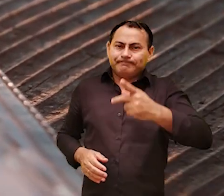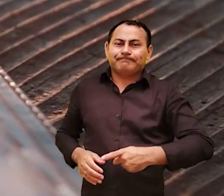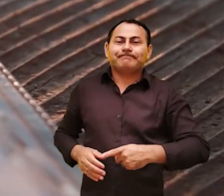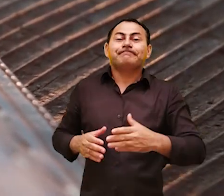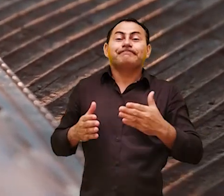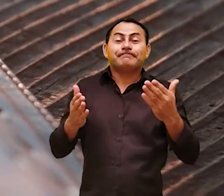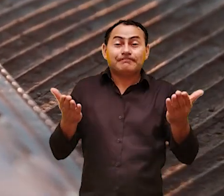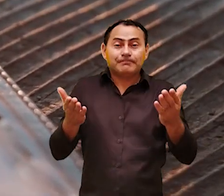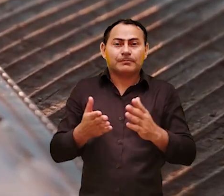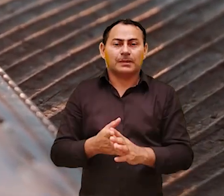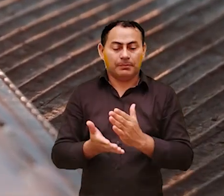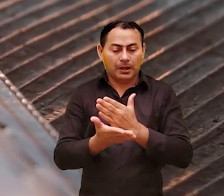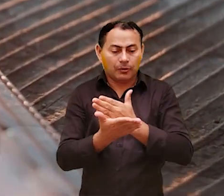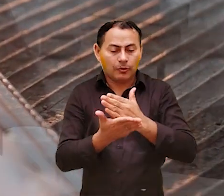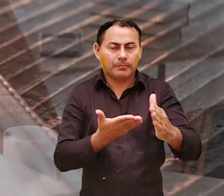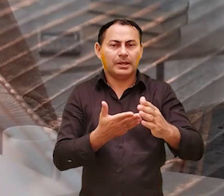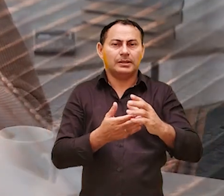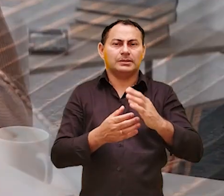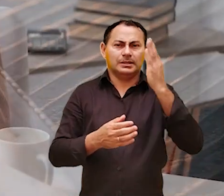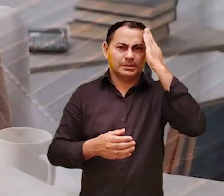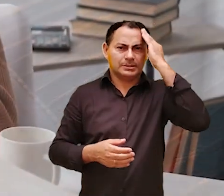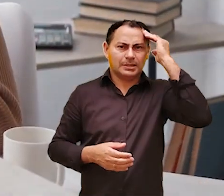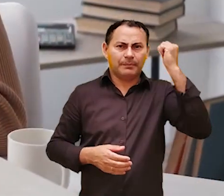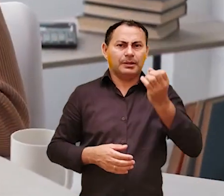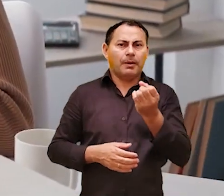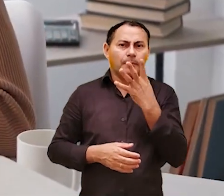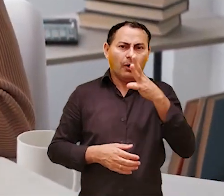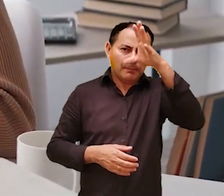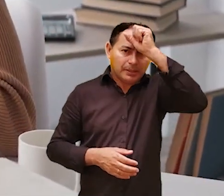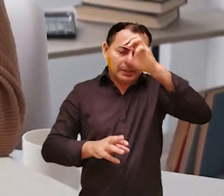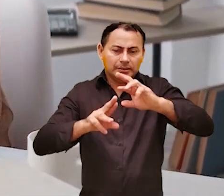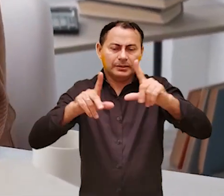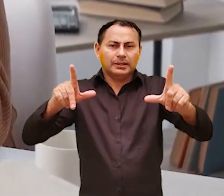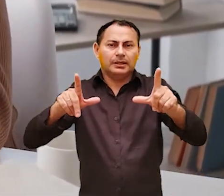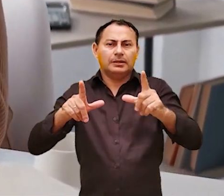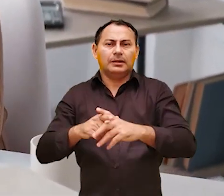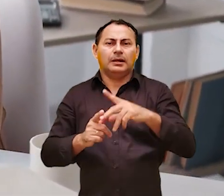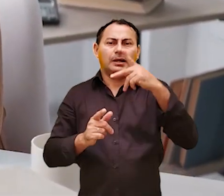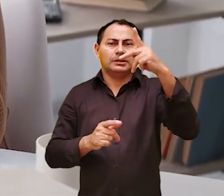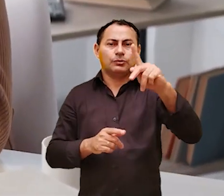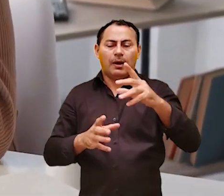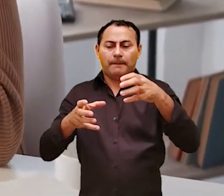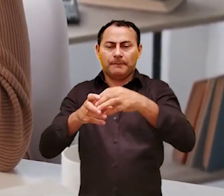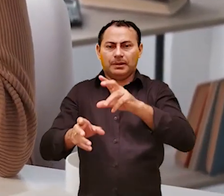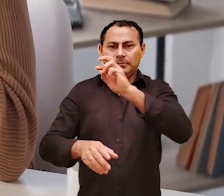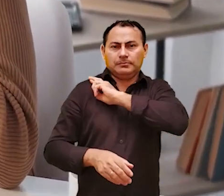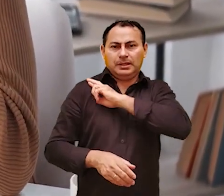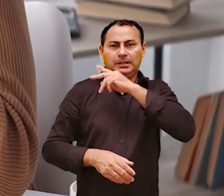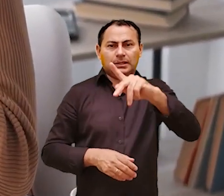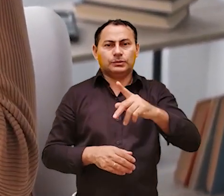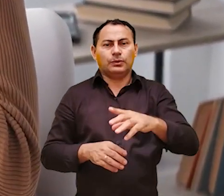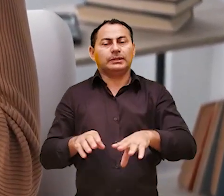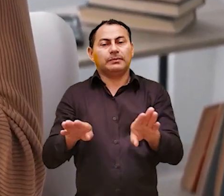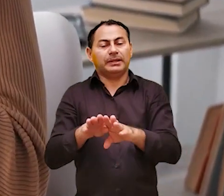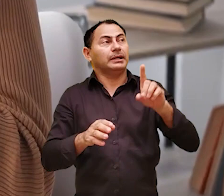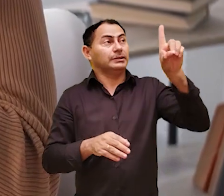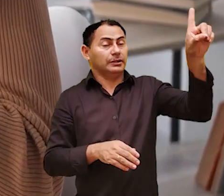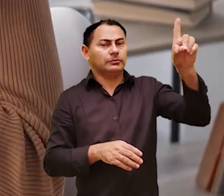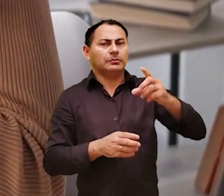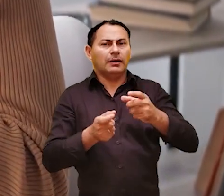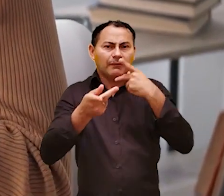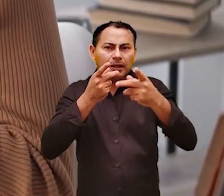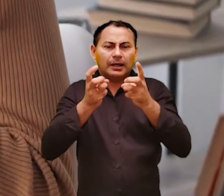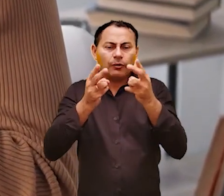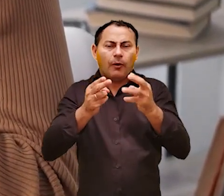elas mesmas. Para começar a ser sábio, seria muito bom aprender a diferença entre a sua parte e a de Deus, e